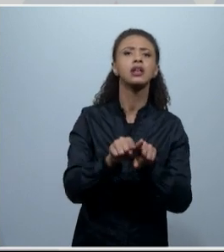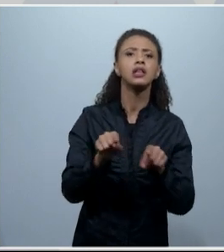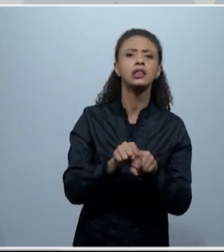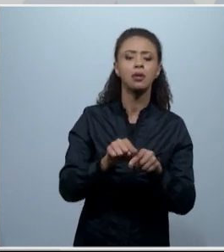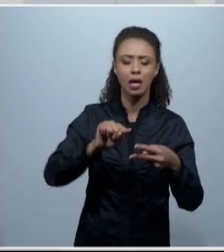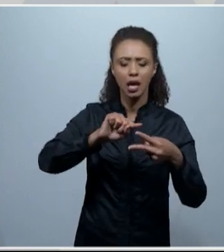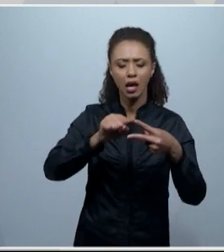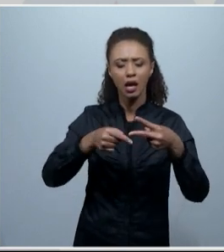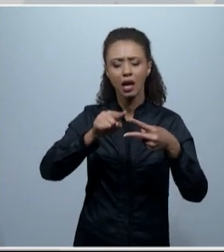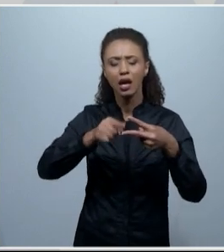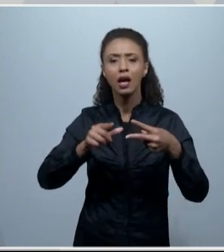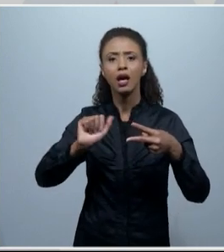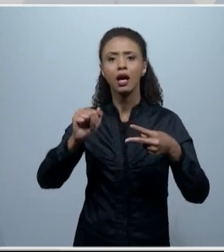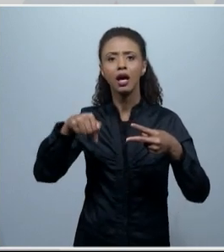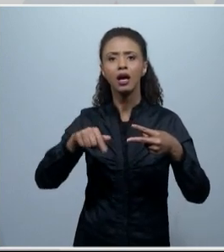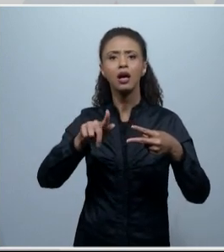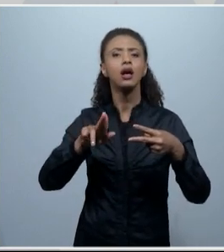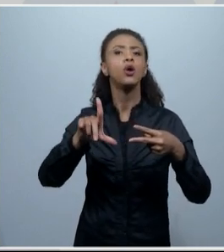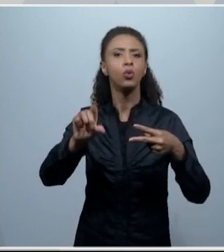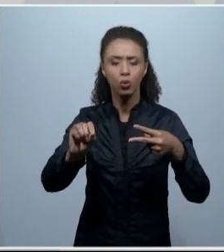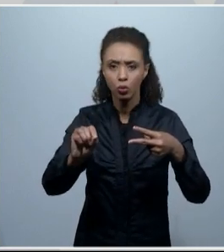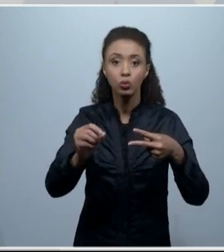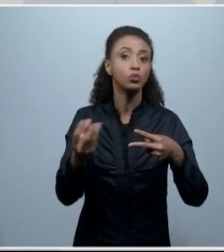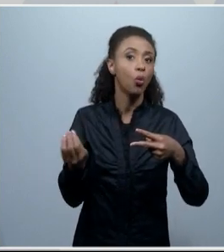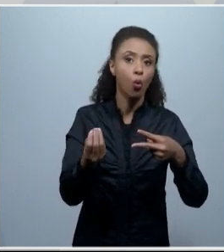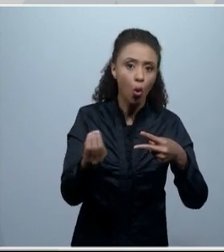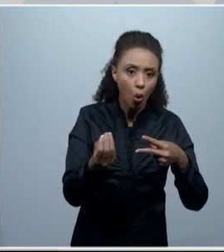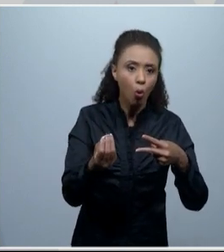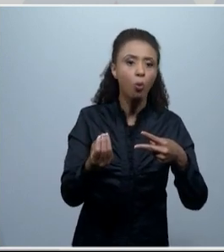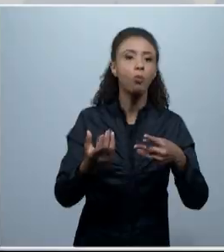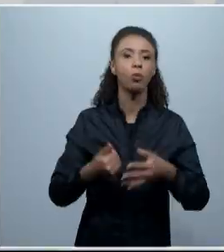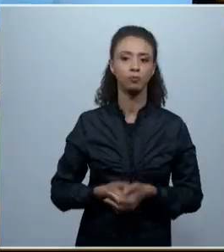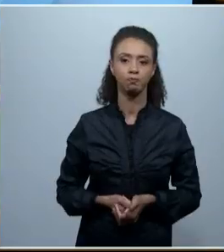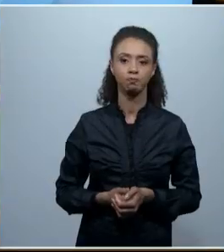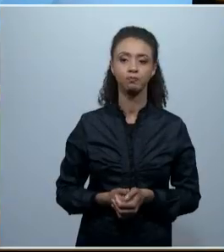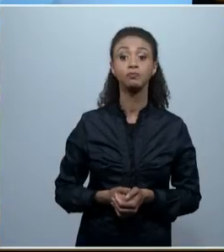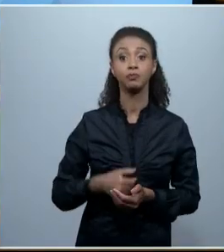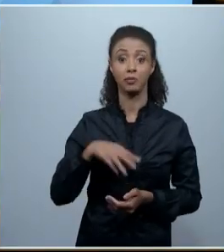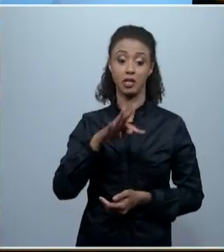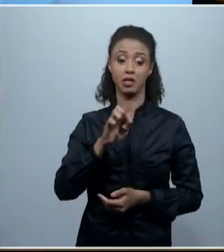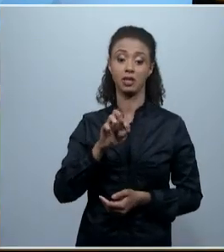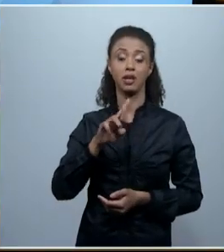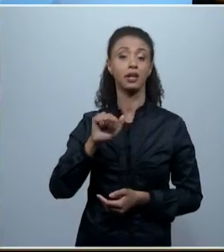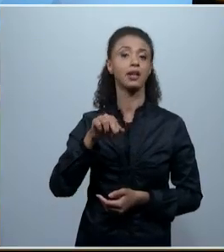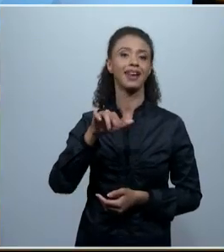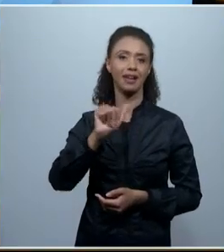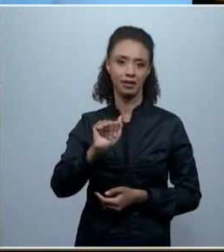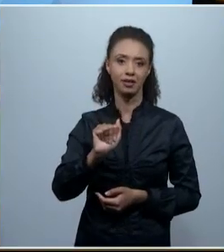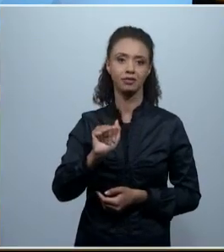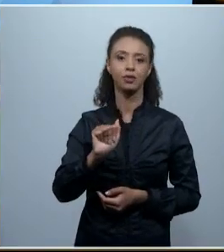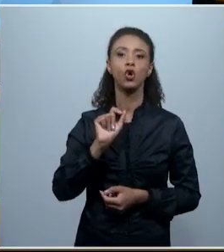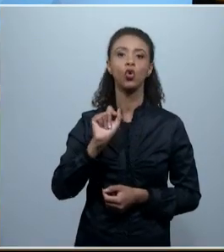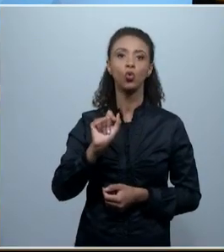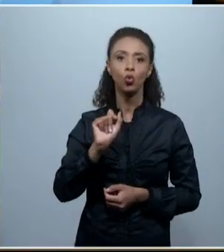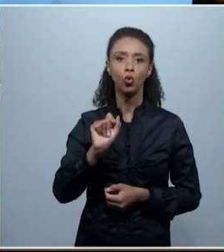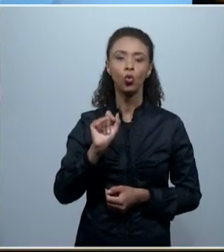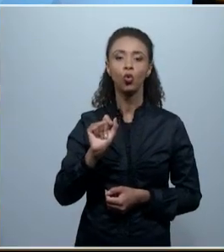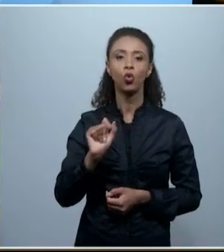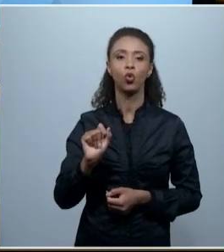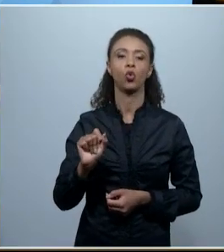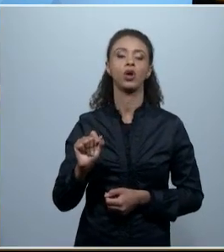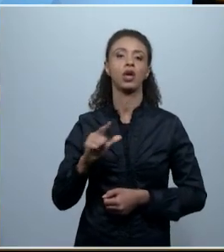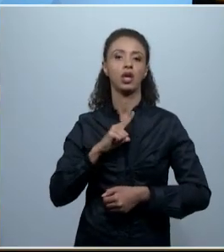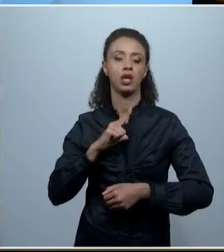conceito de reta segmento de retângulo conceito de relação ter na área que é um conceito sobre posição relativa de pontos numa